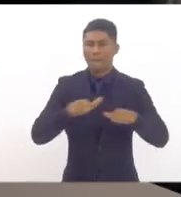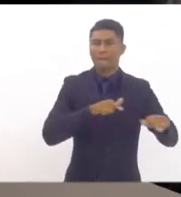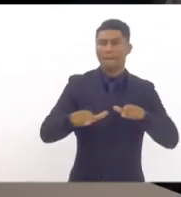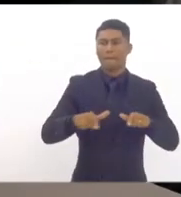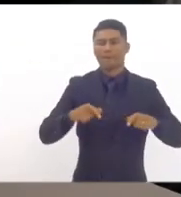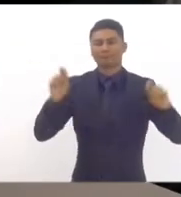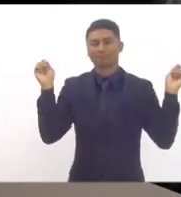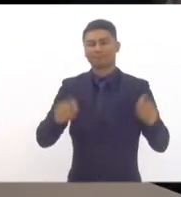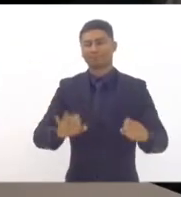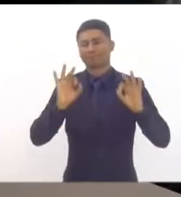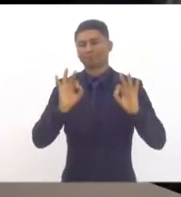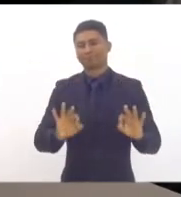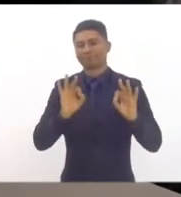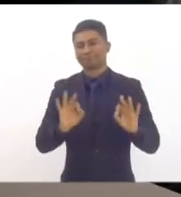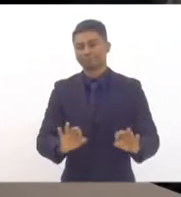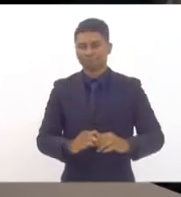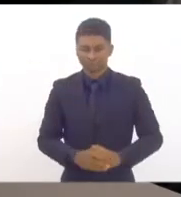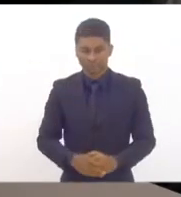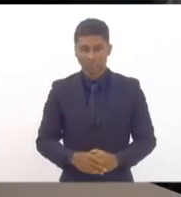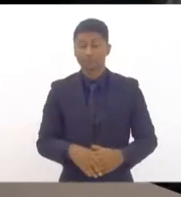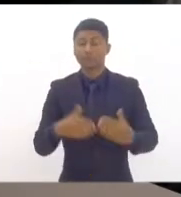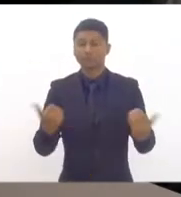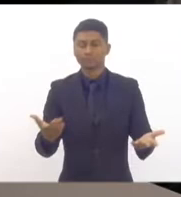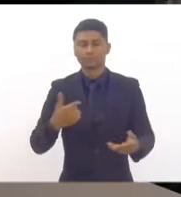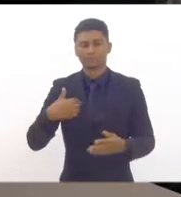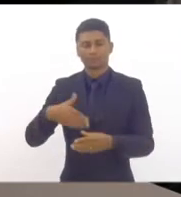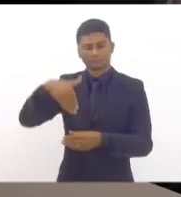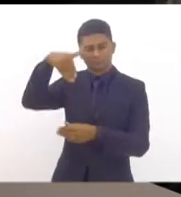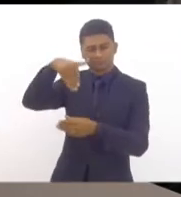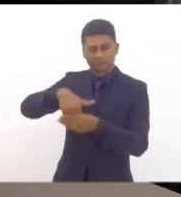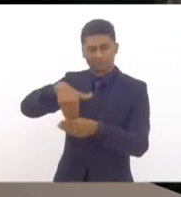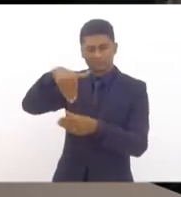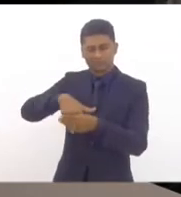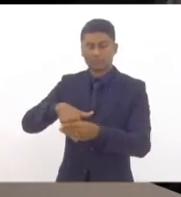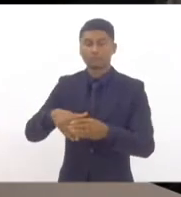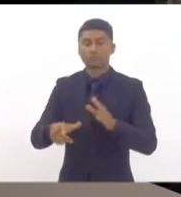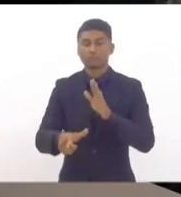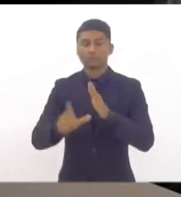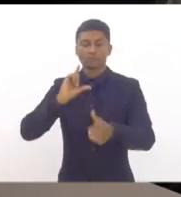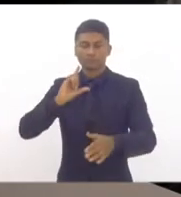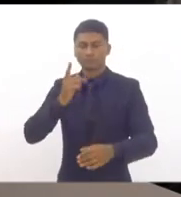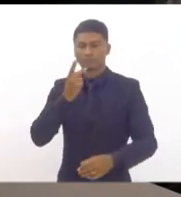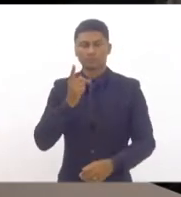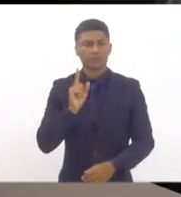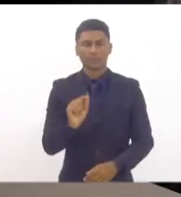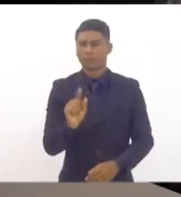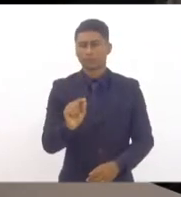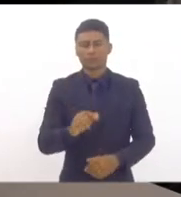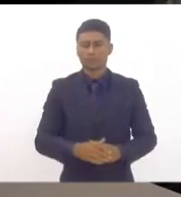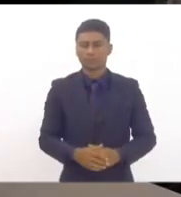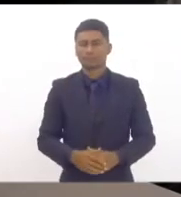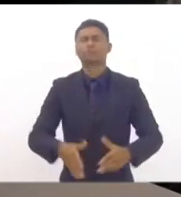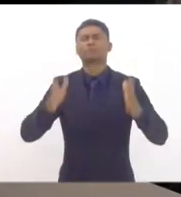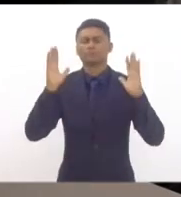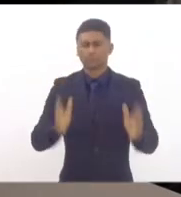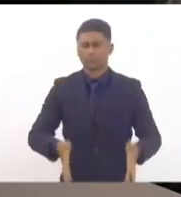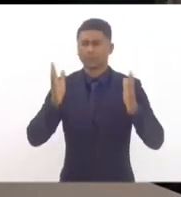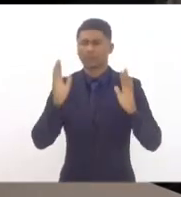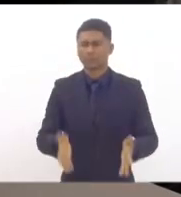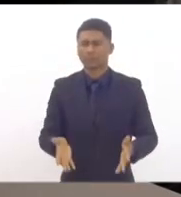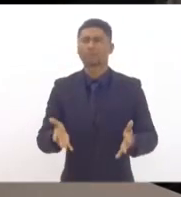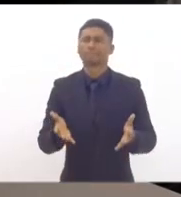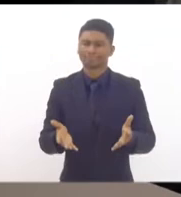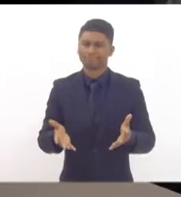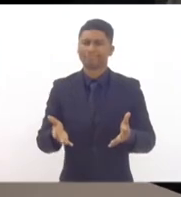representado. Antes de passar os votos também, Antônio, só queria pontuar algo que a gente já veio colocando ao longo